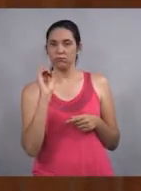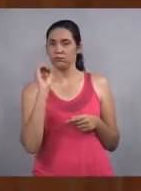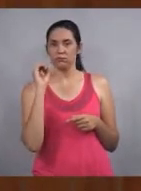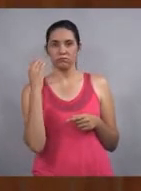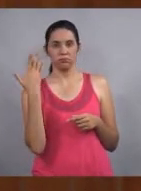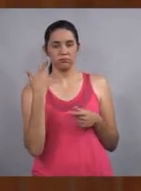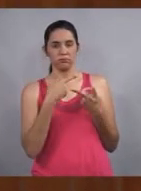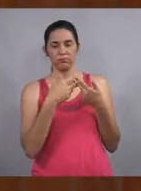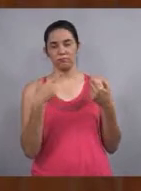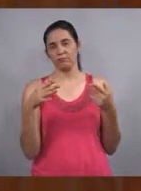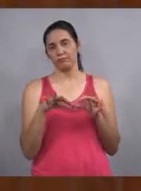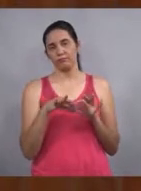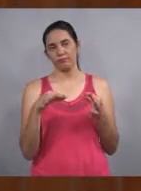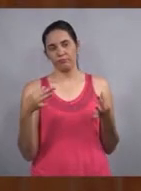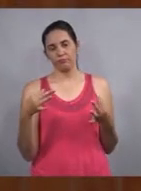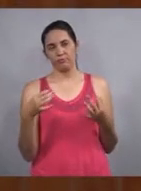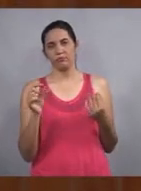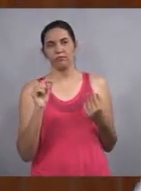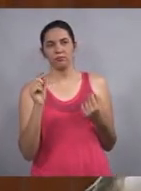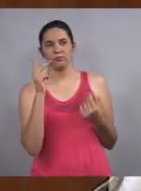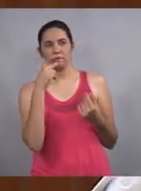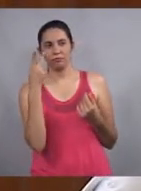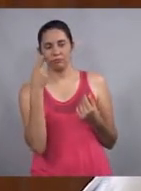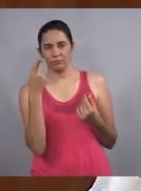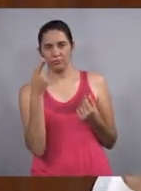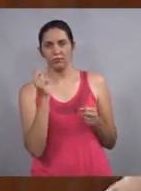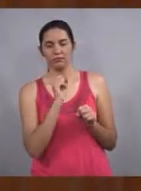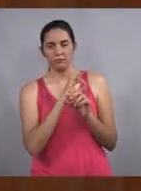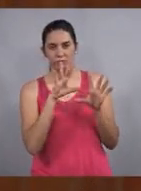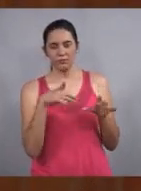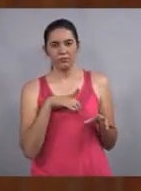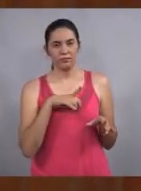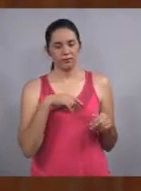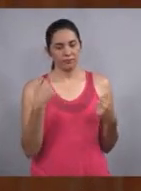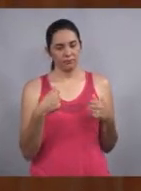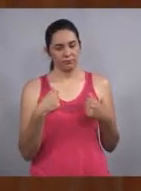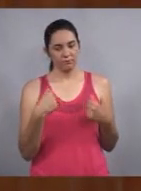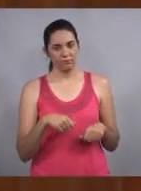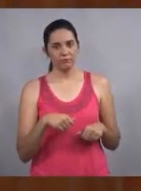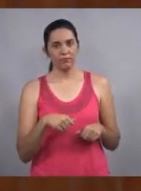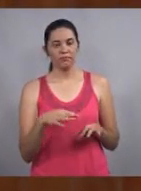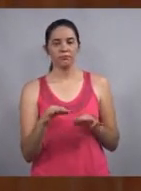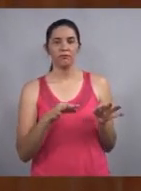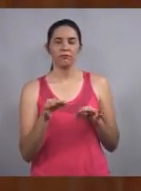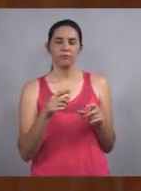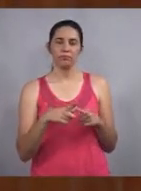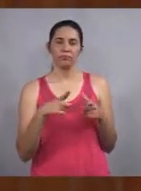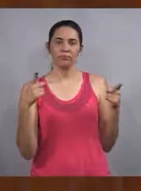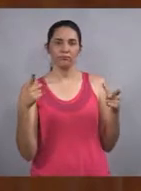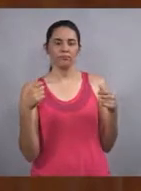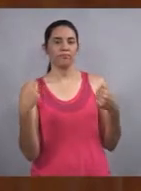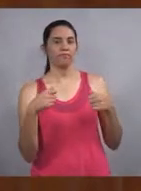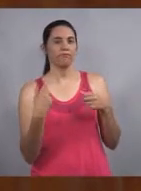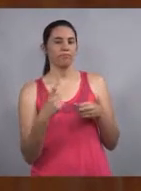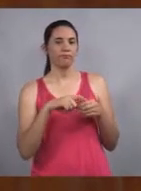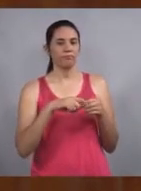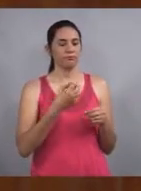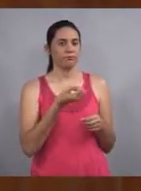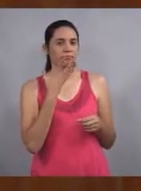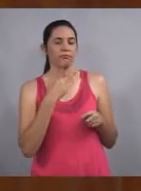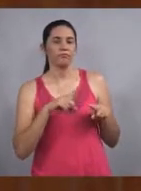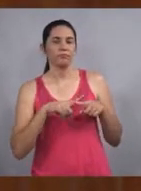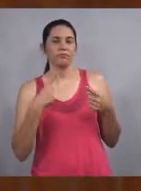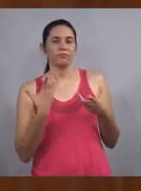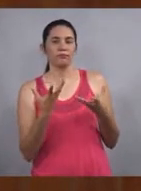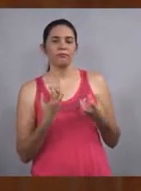está colocando. É isso que eu diria. É claro, tem que ter um plano maior, tem que implantar, tudo bem. Mas vamos